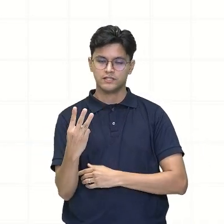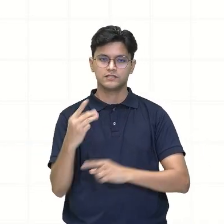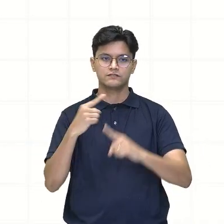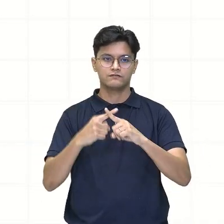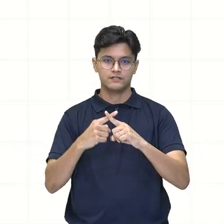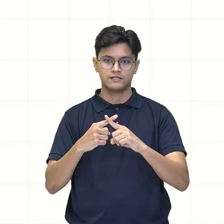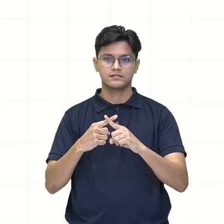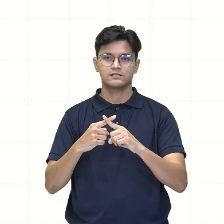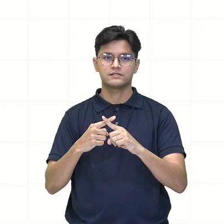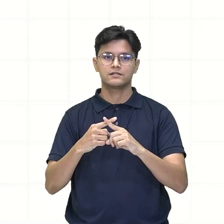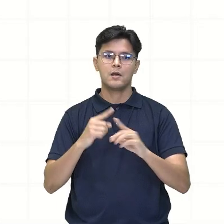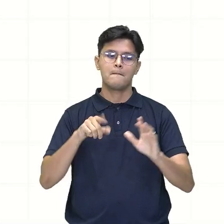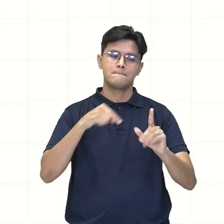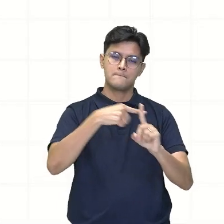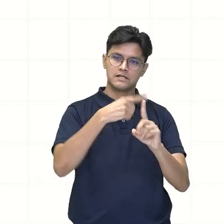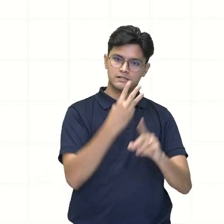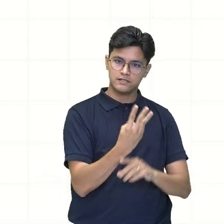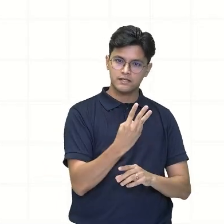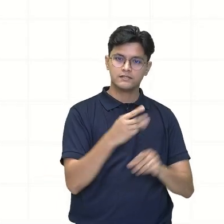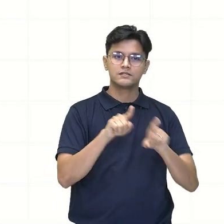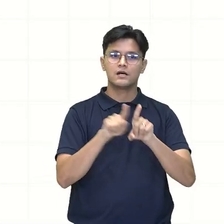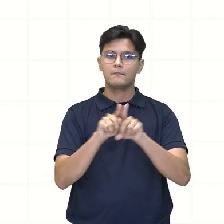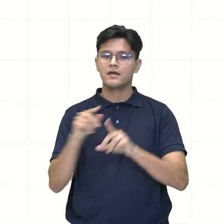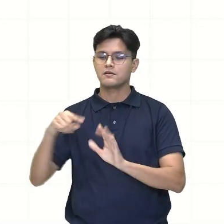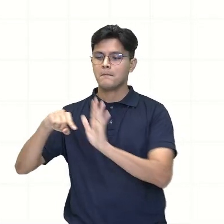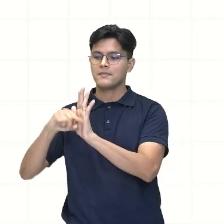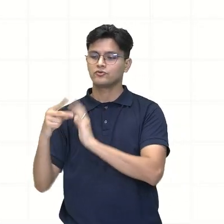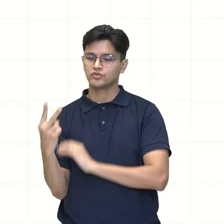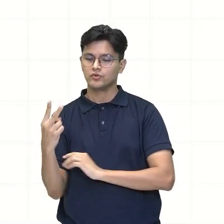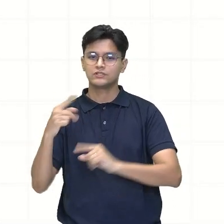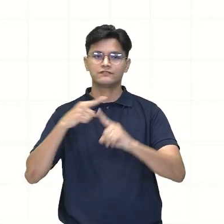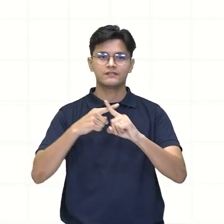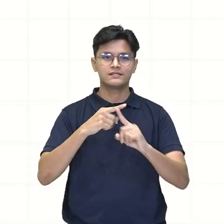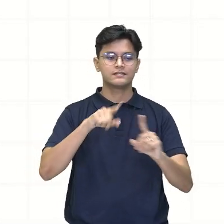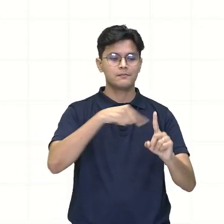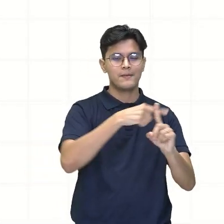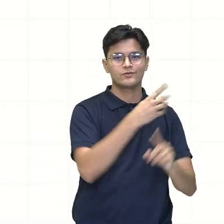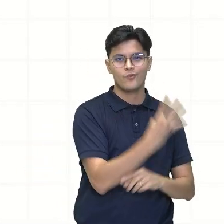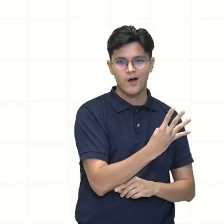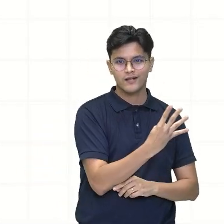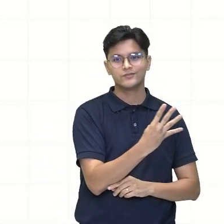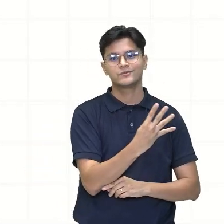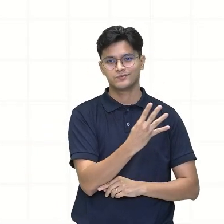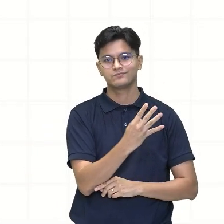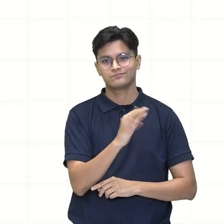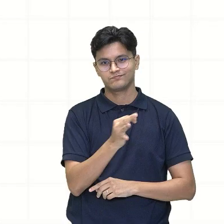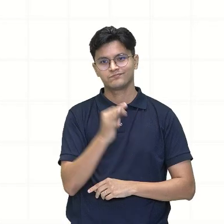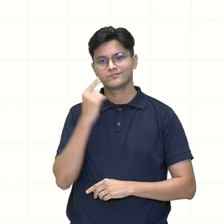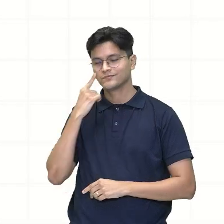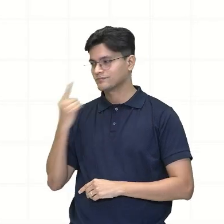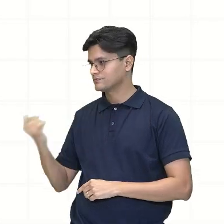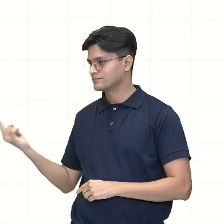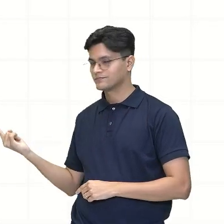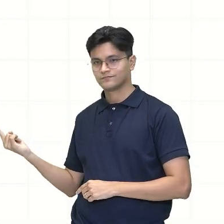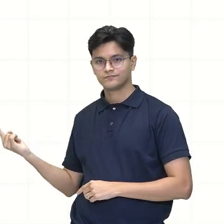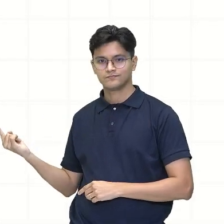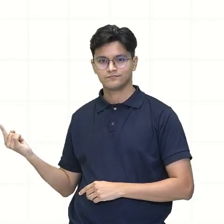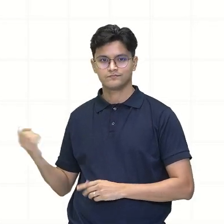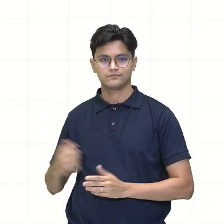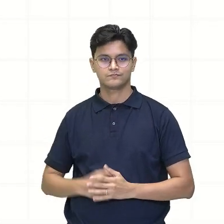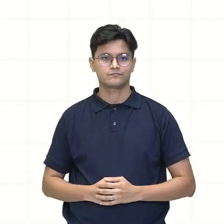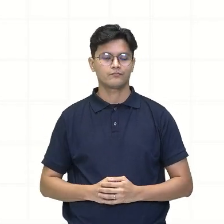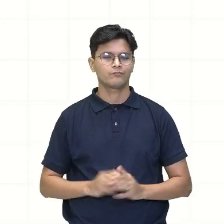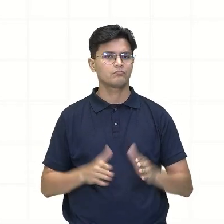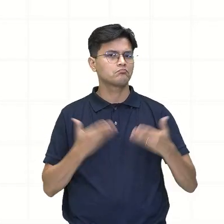quanto o mais 4. E a gente vai realmente distribuir aqui o menos 2 multiplicando todos eles. Então, vai